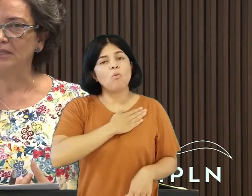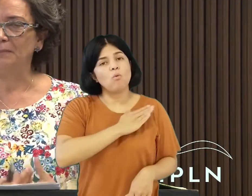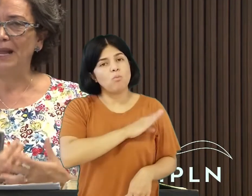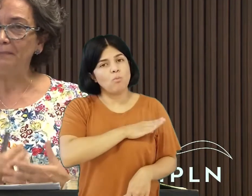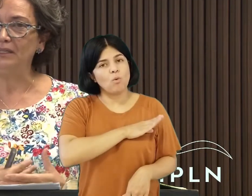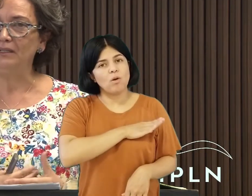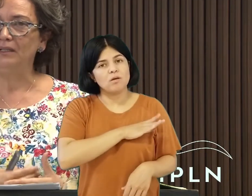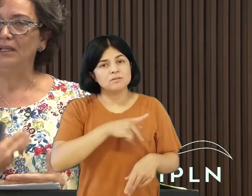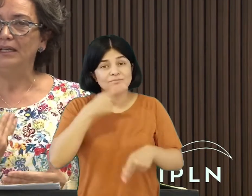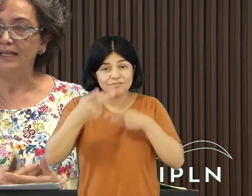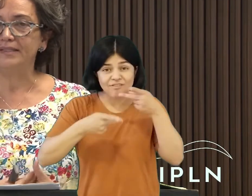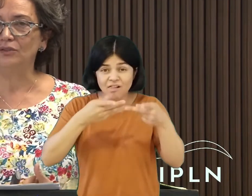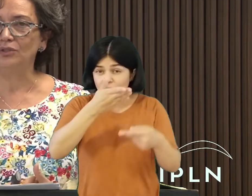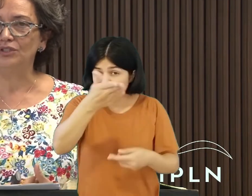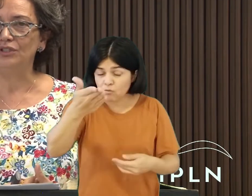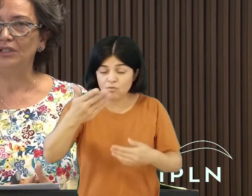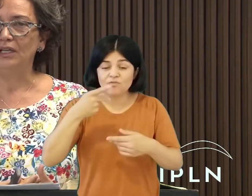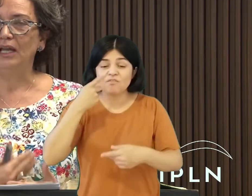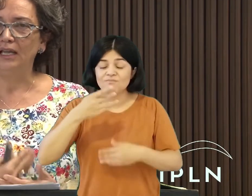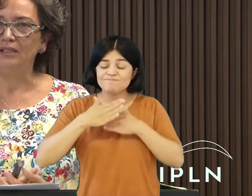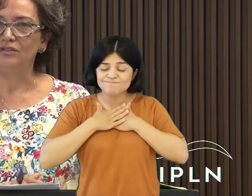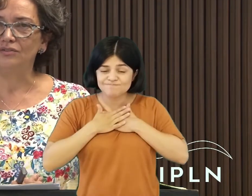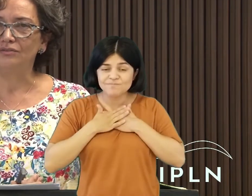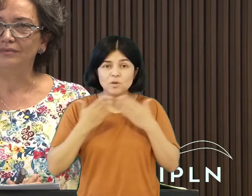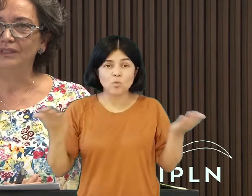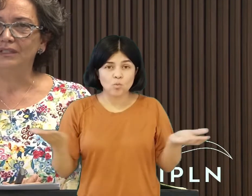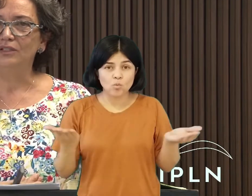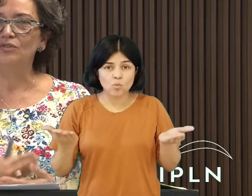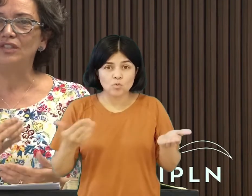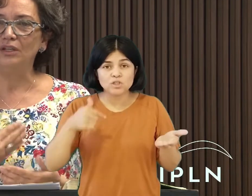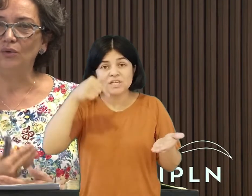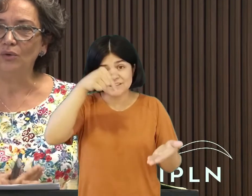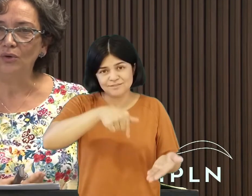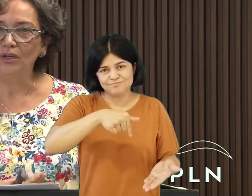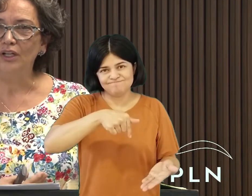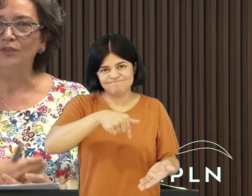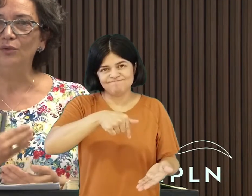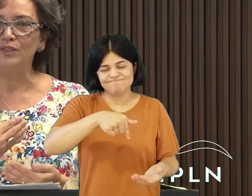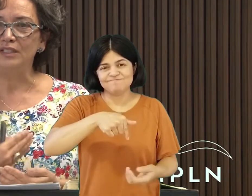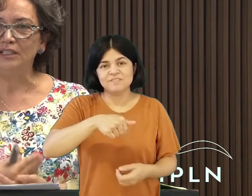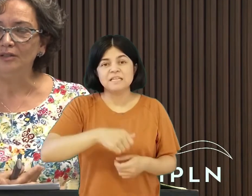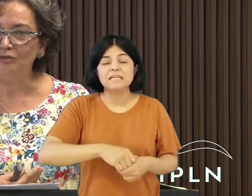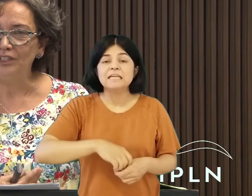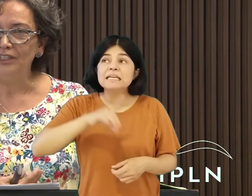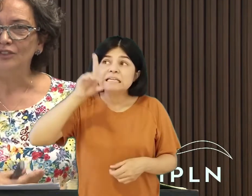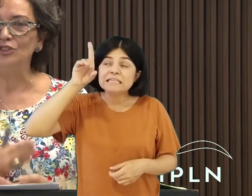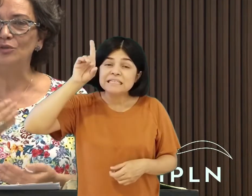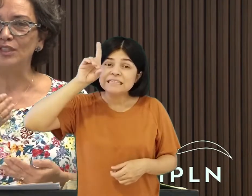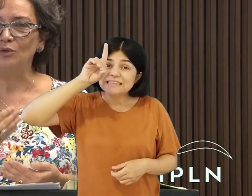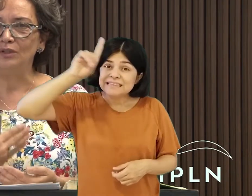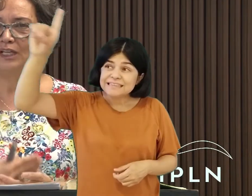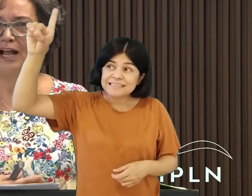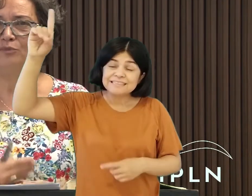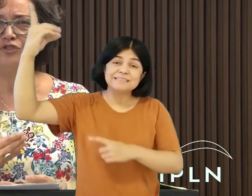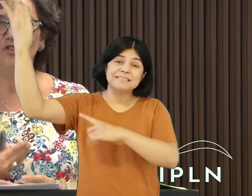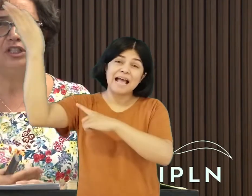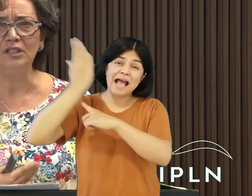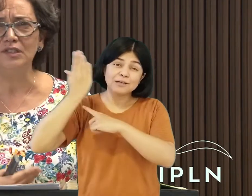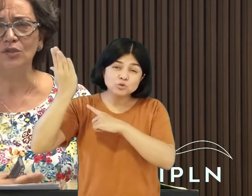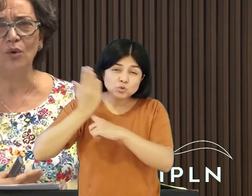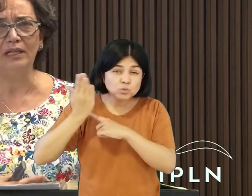vocês, para mim, nessa noite, é isso, que o Senhor nos livre de nos